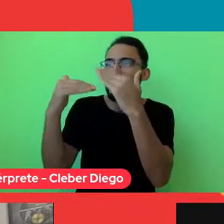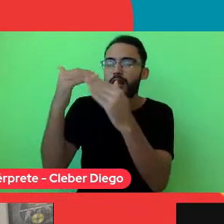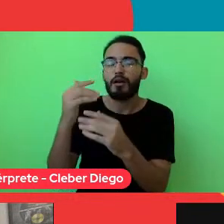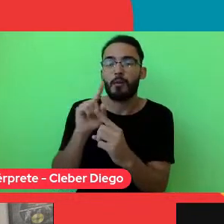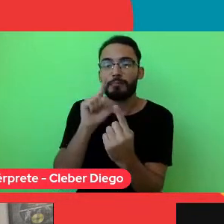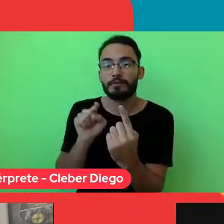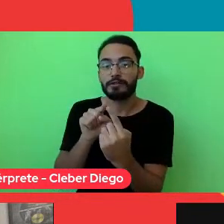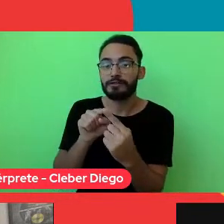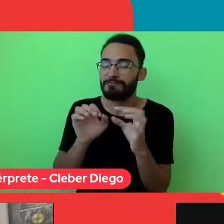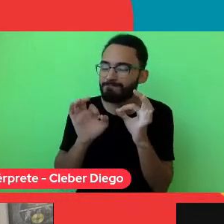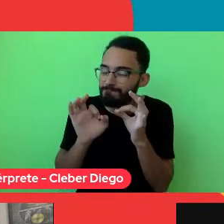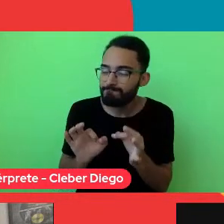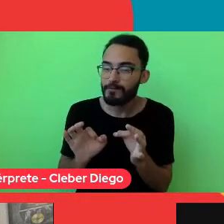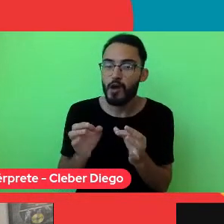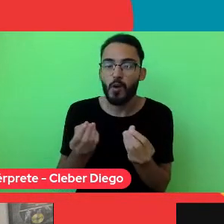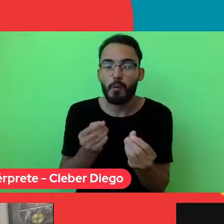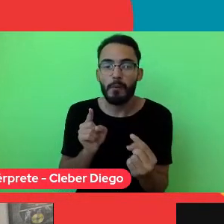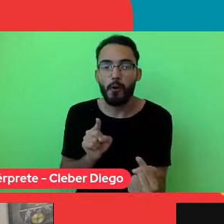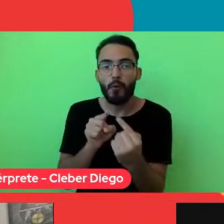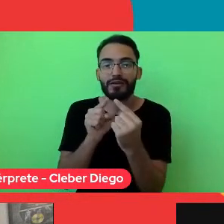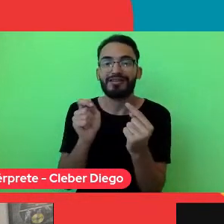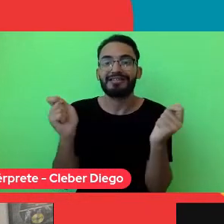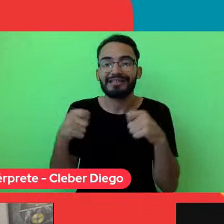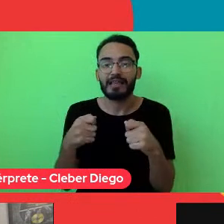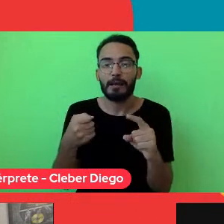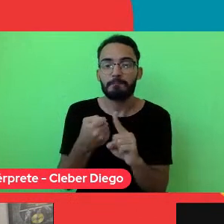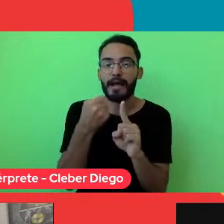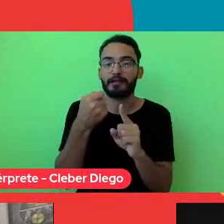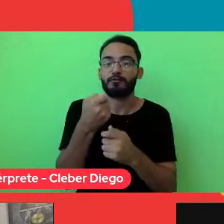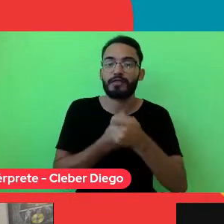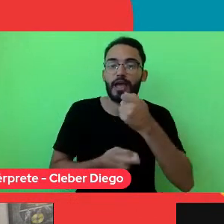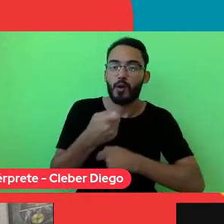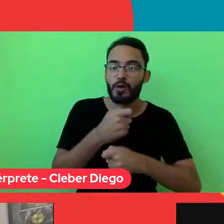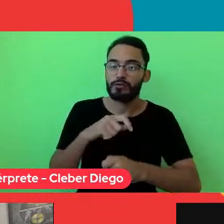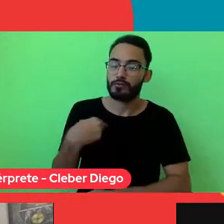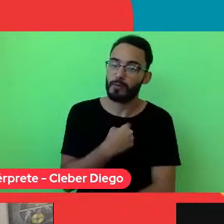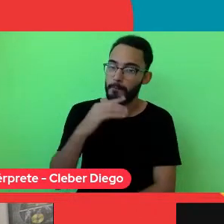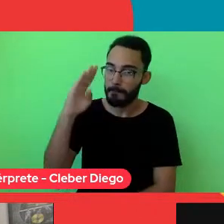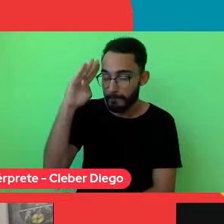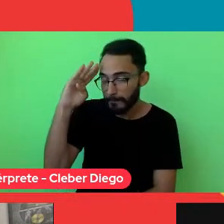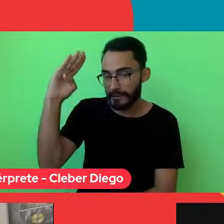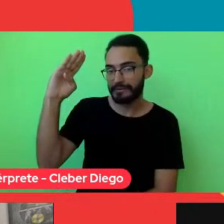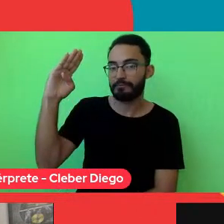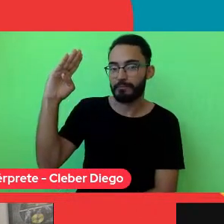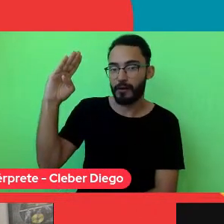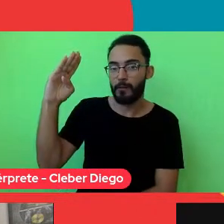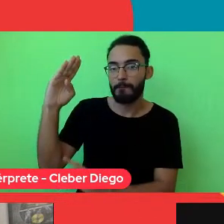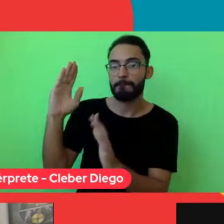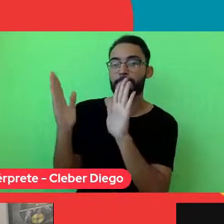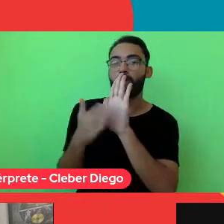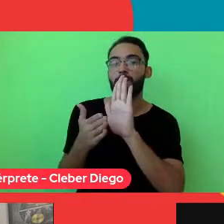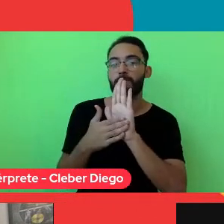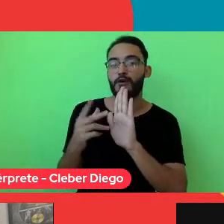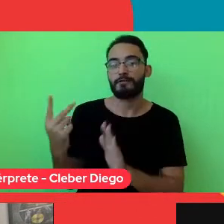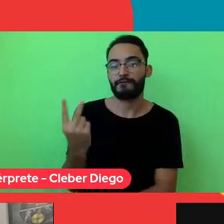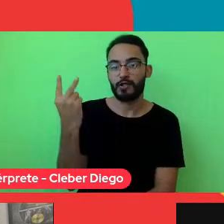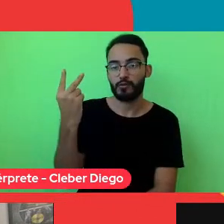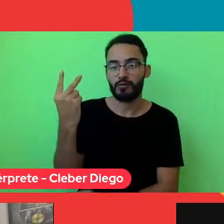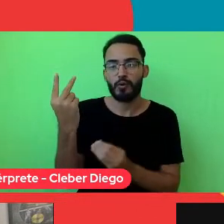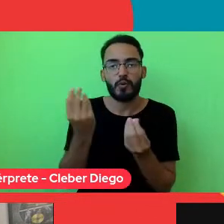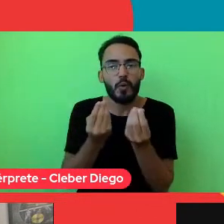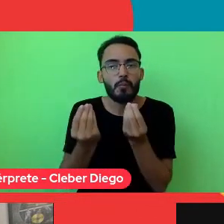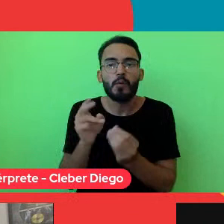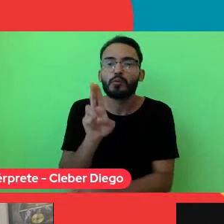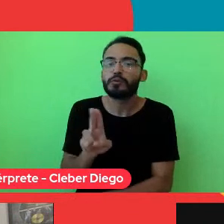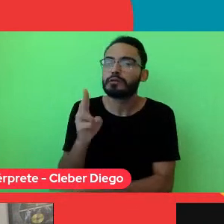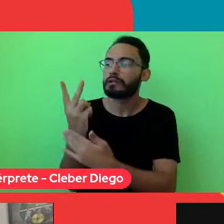muito específicos de se conectar com o impacto de negócio, que é a nossa principal proposta de valor. Então, como é que eu utilizo o